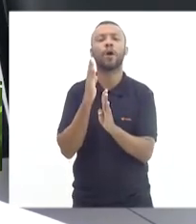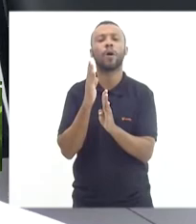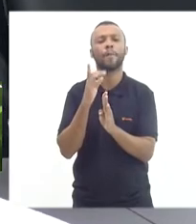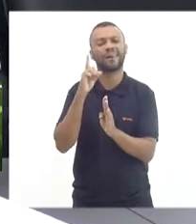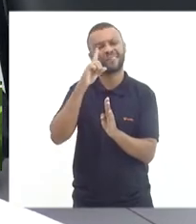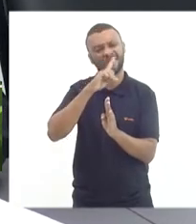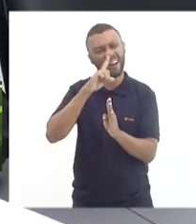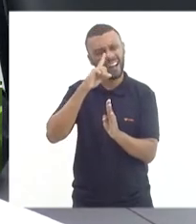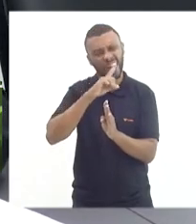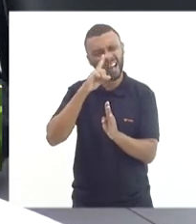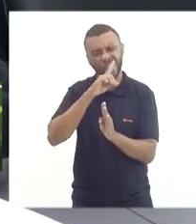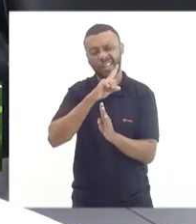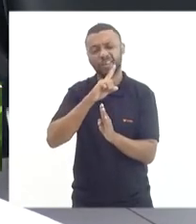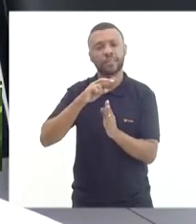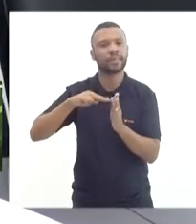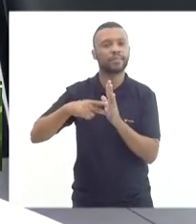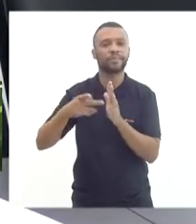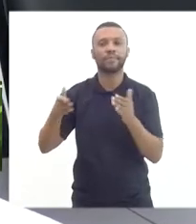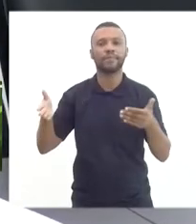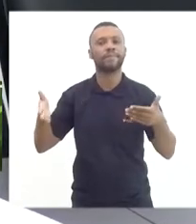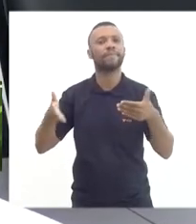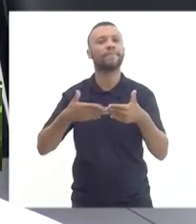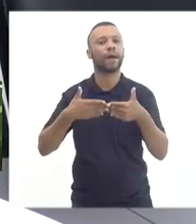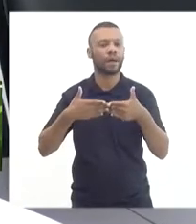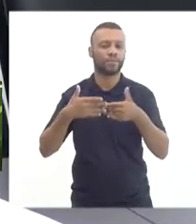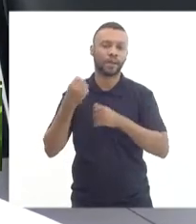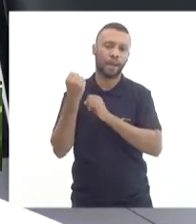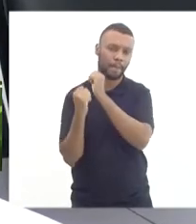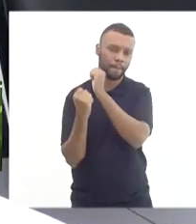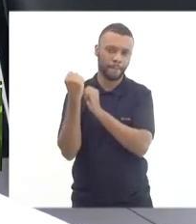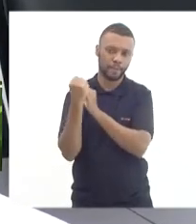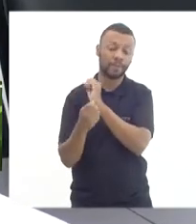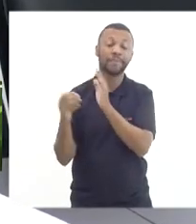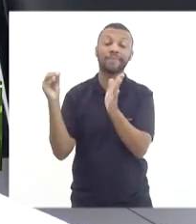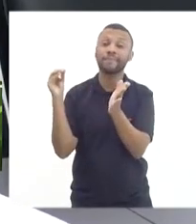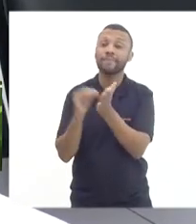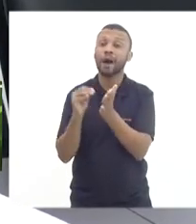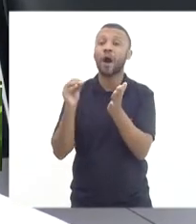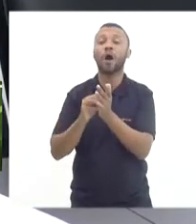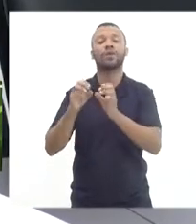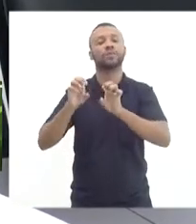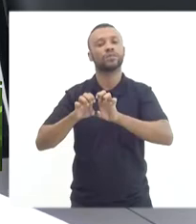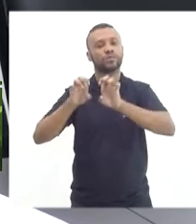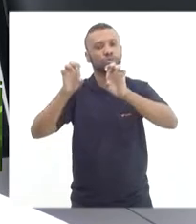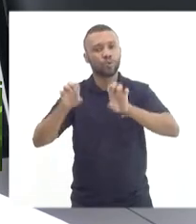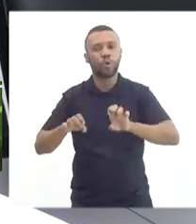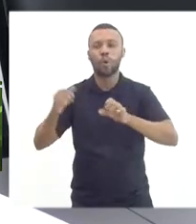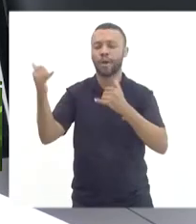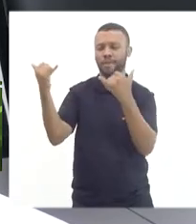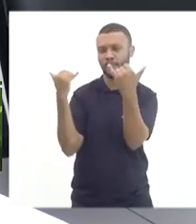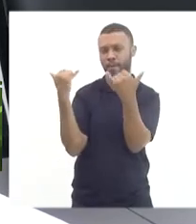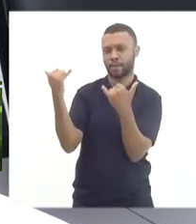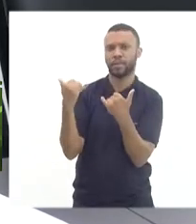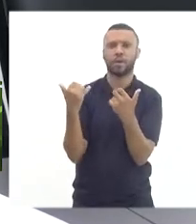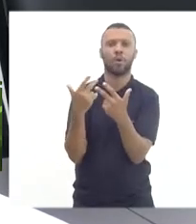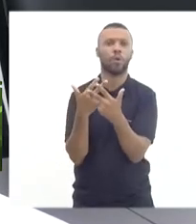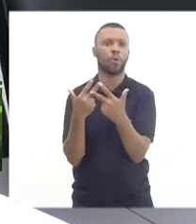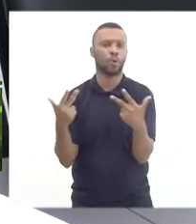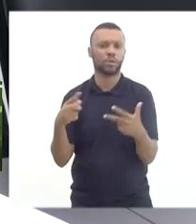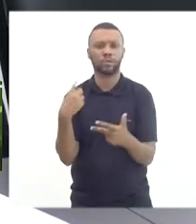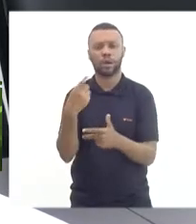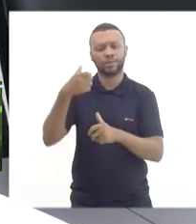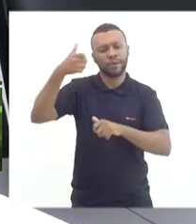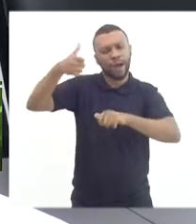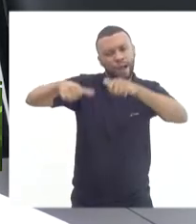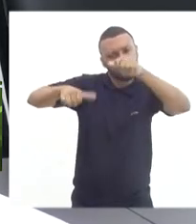simplesmente fechar a empresa. Muitas vezes por uma falta de estrutura. A gente pode avaliar aqui que a gente